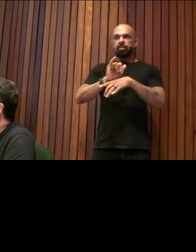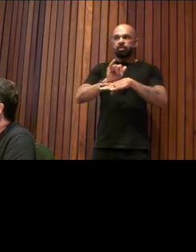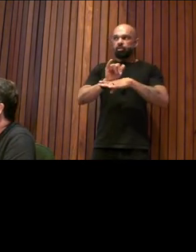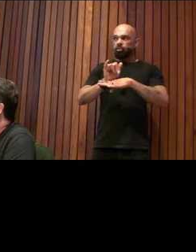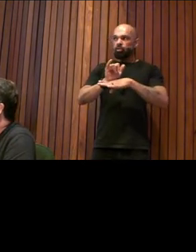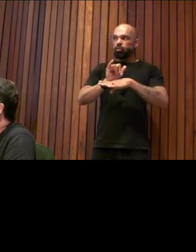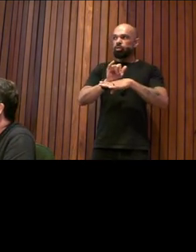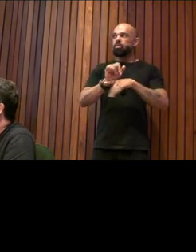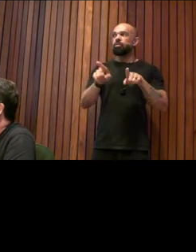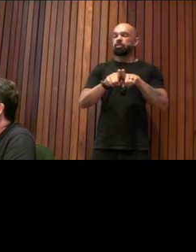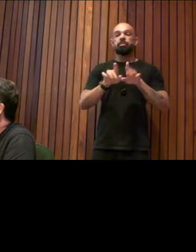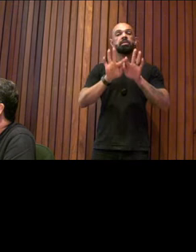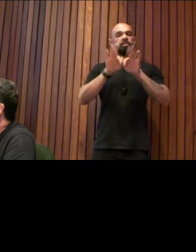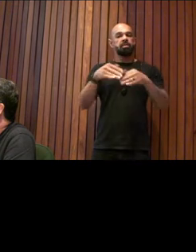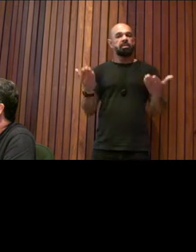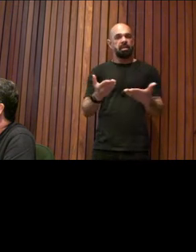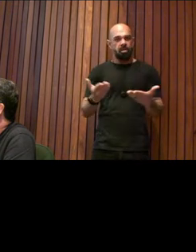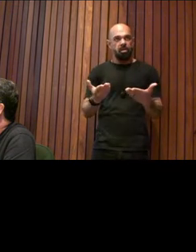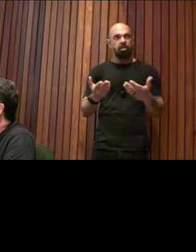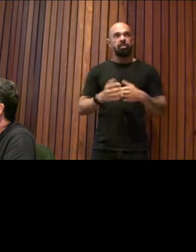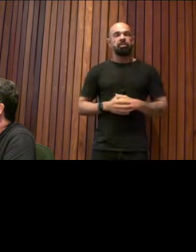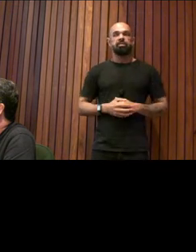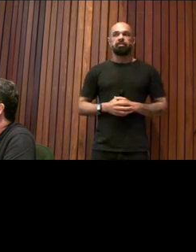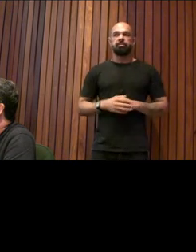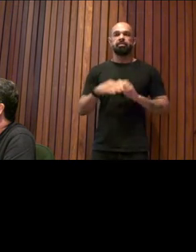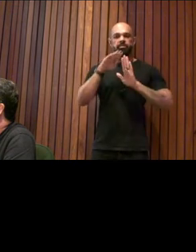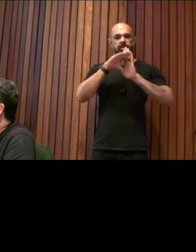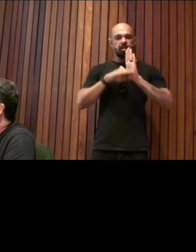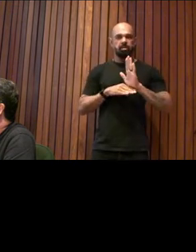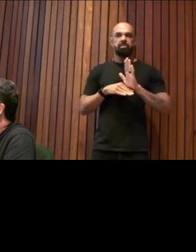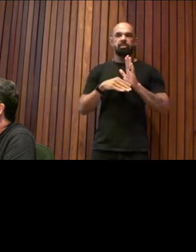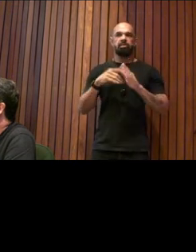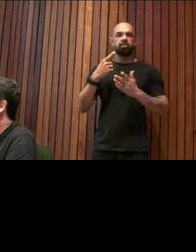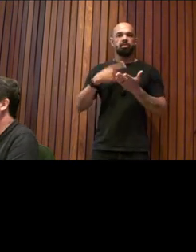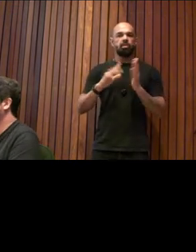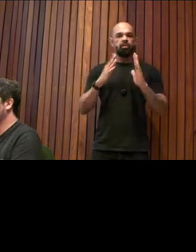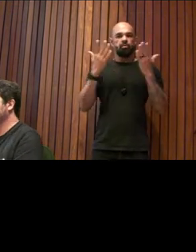Tá? Então, estamos encerrando aqui agora a programação do evento de hoje.